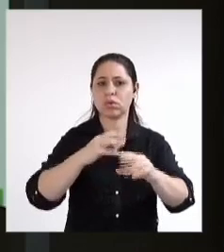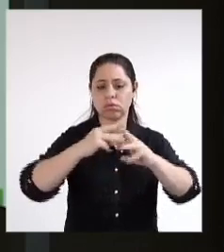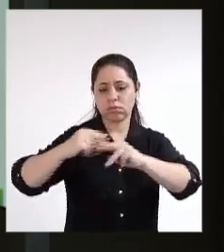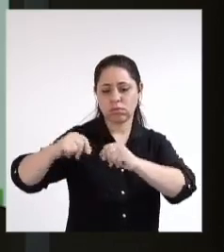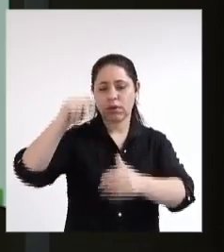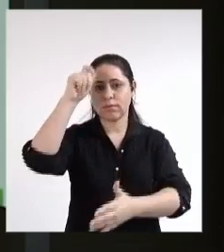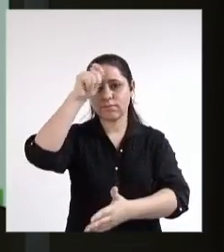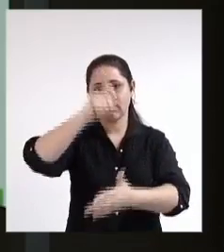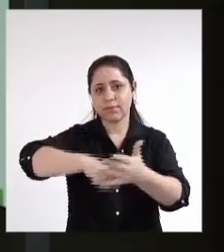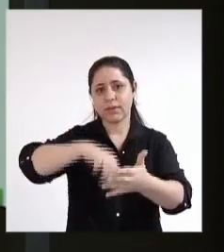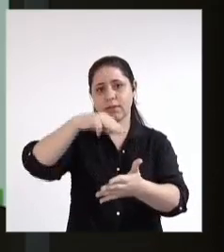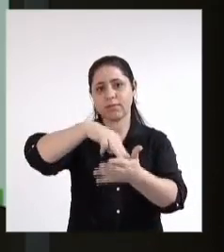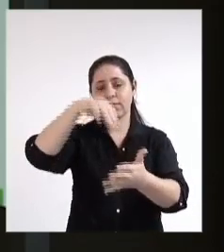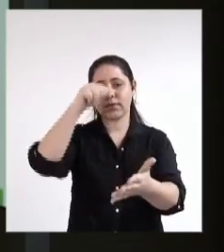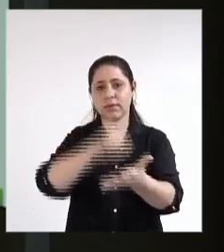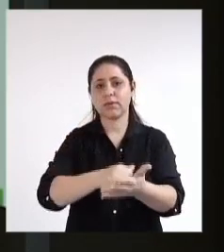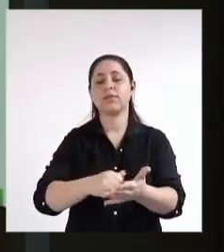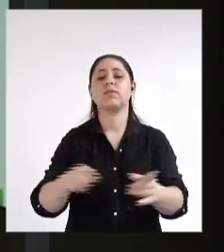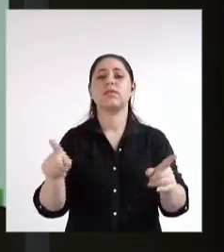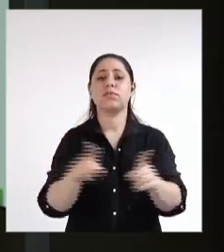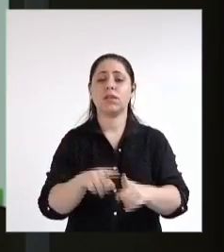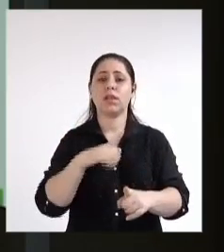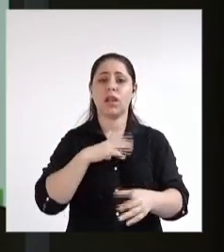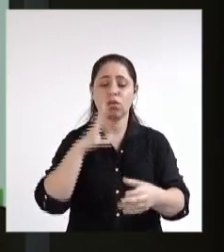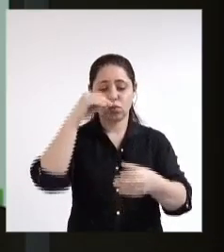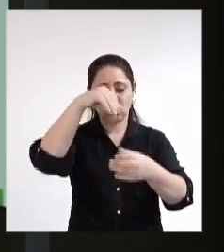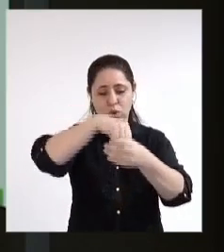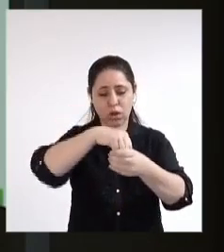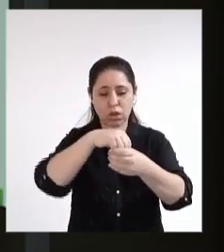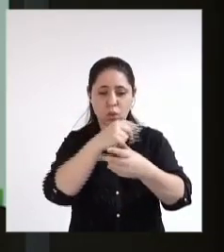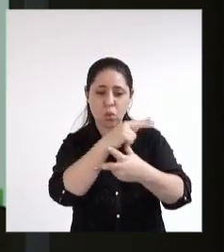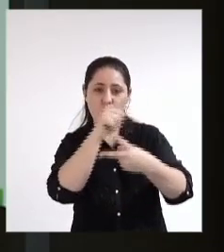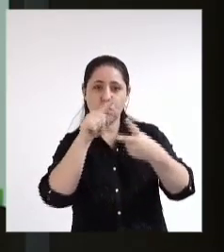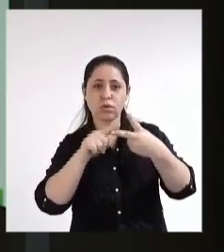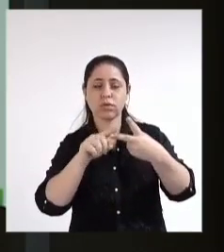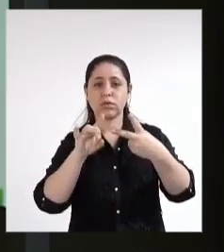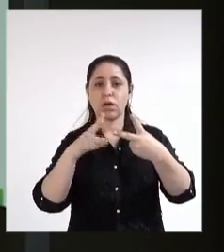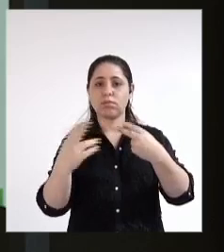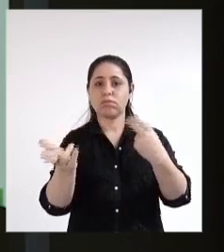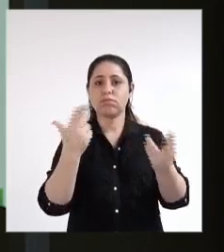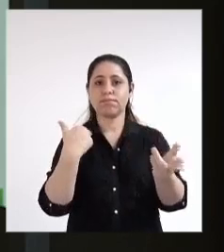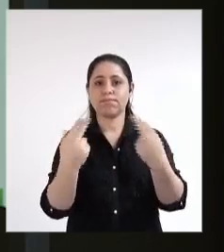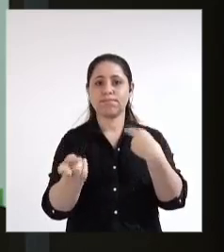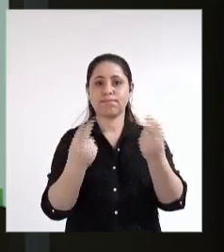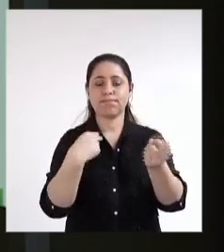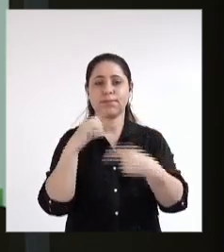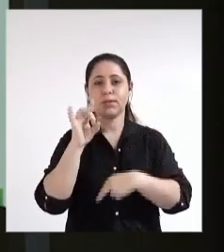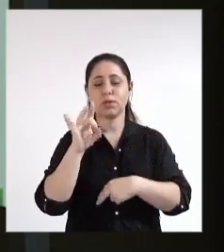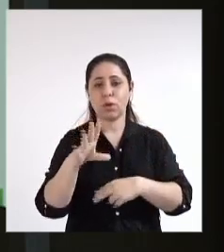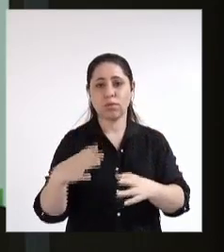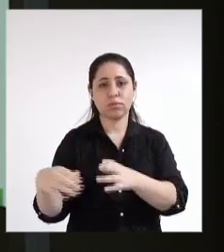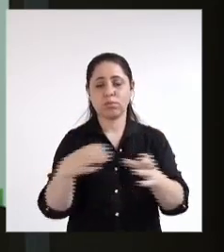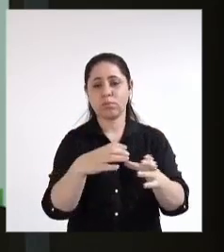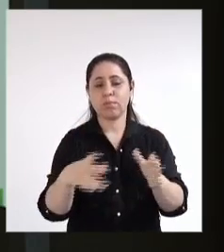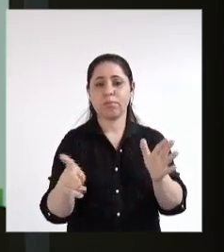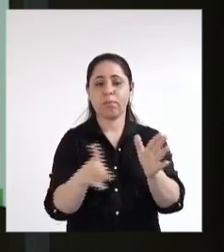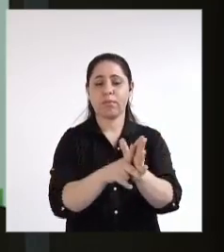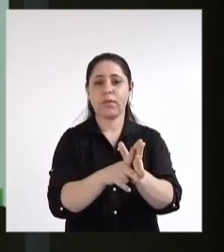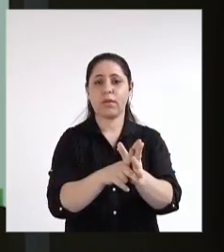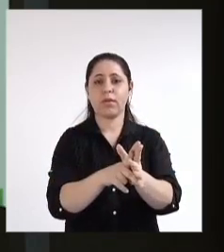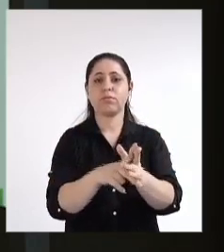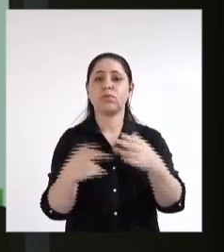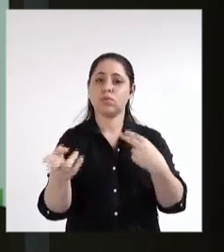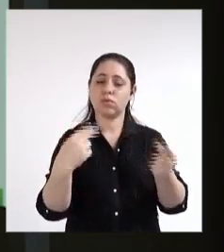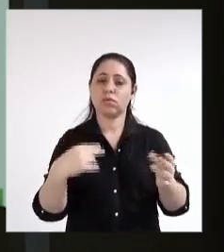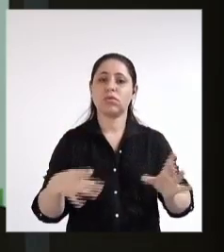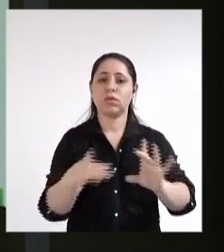e aí essa unidade tem dois núcleos um núcleo só entraria urbanas essas duas a áreas urbanas da ativação elas